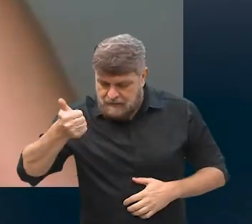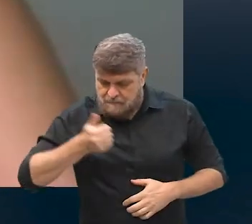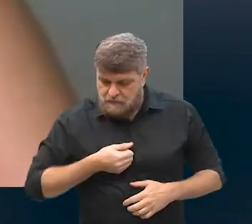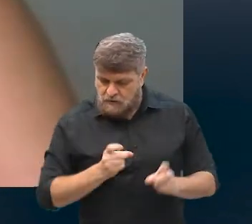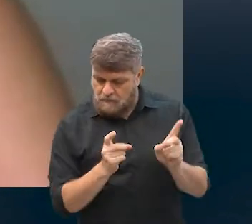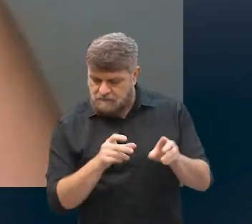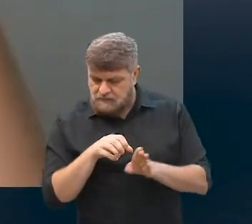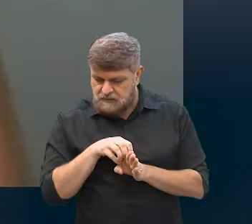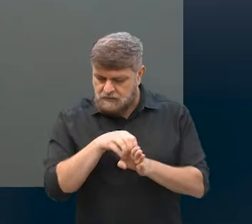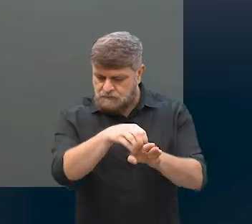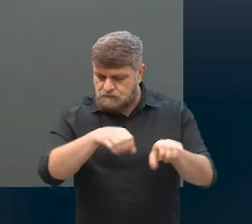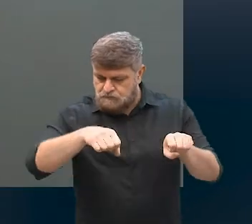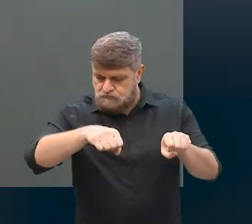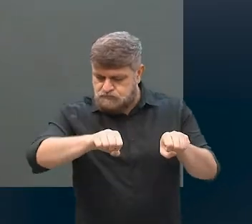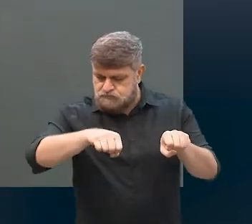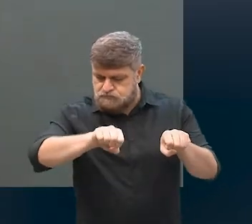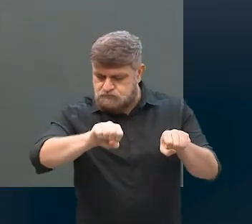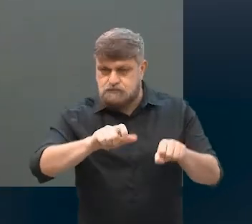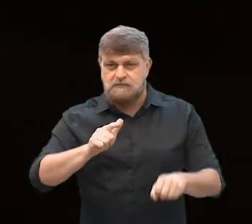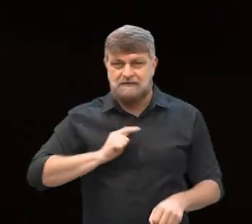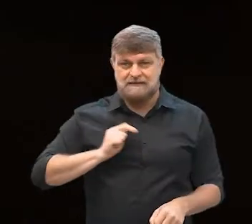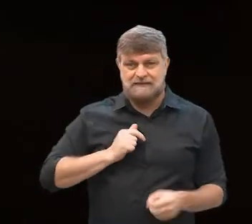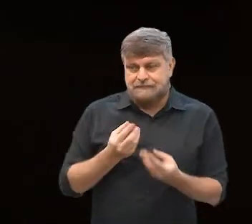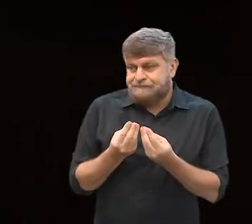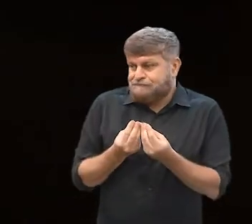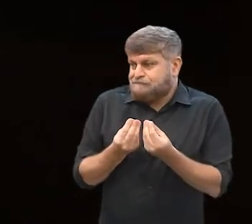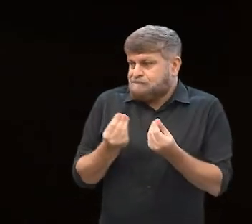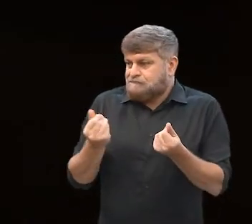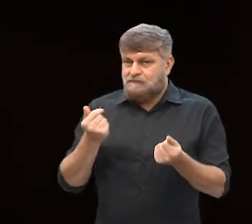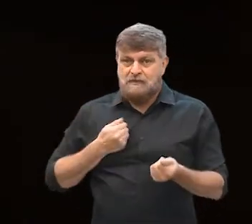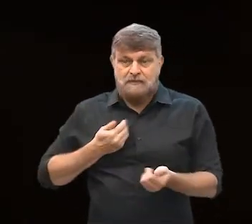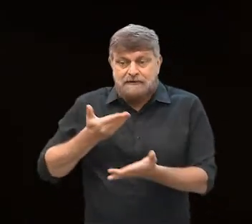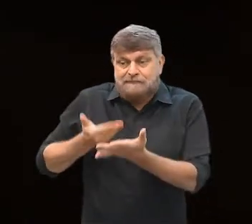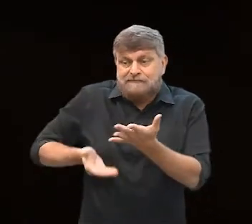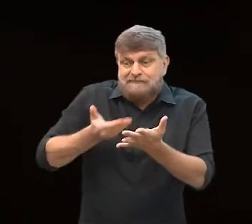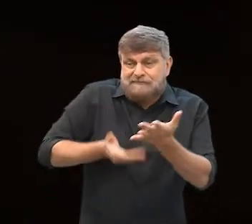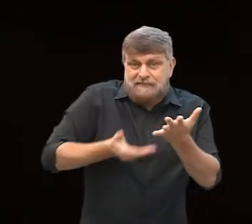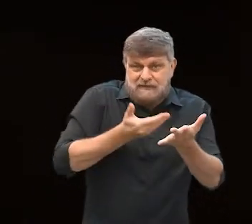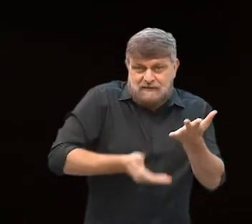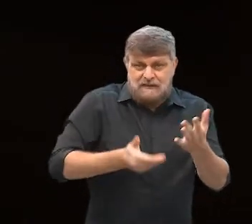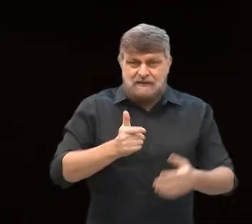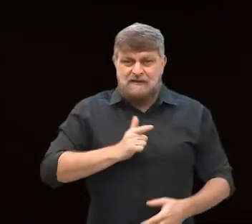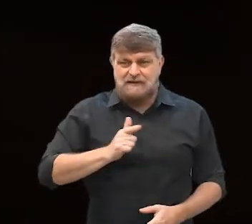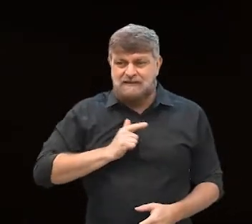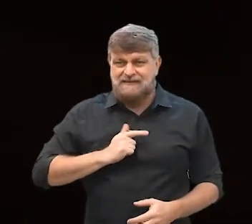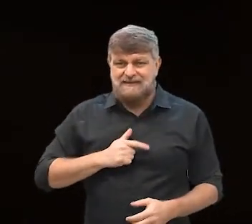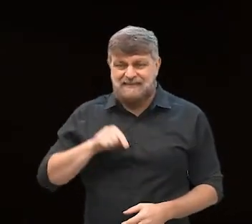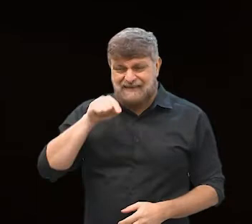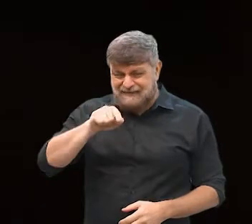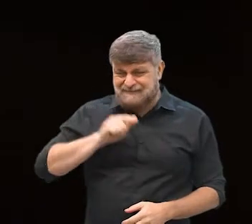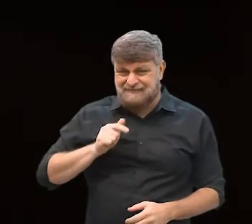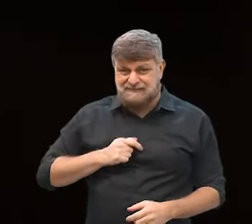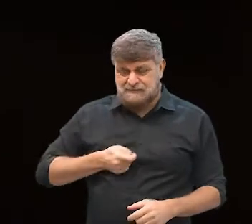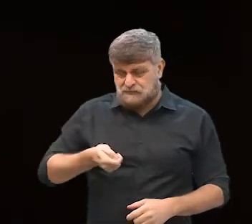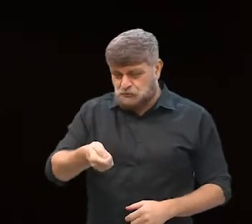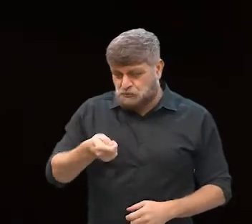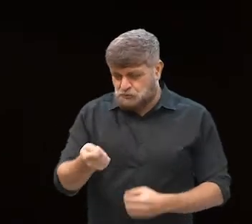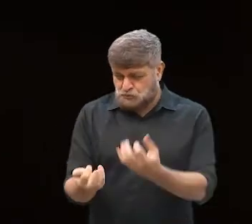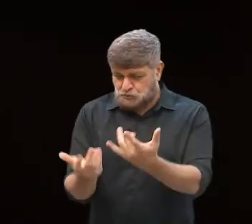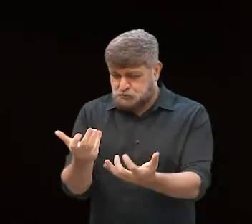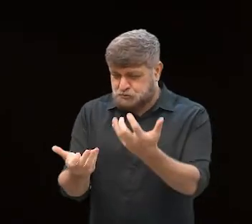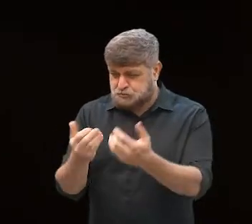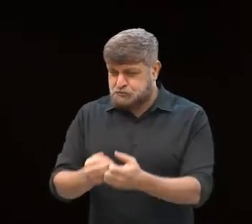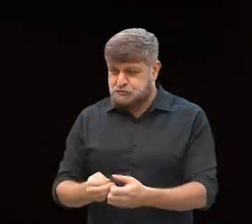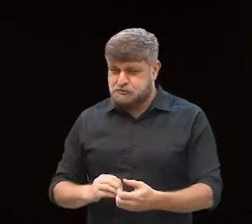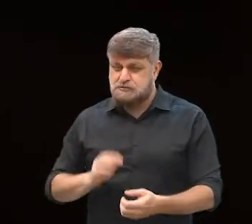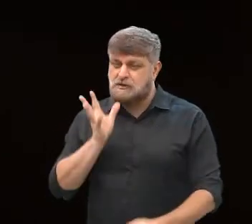delivery, afinal, alguns alimentos podem perder, por exemplo, a crocância, um alimento frito perde muita crocância, às vezes, no momento que vai